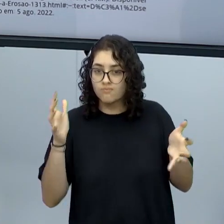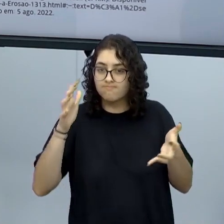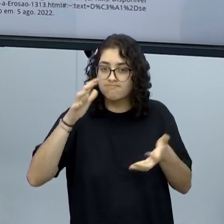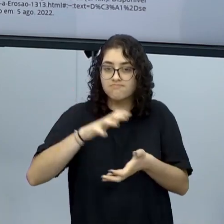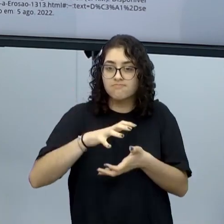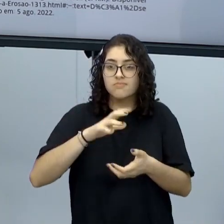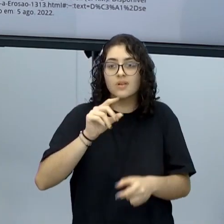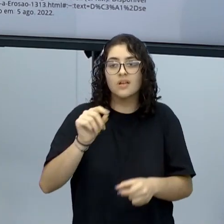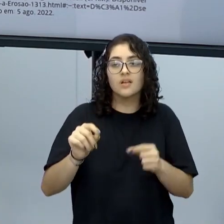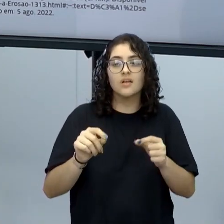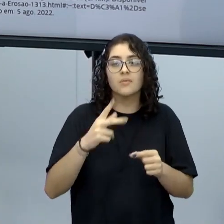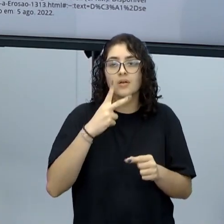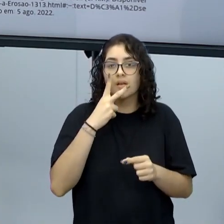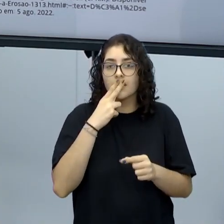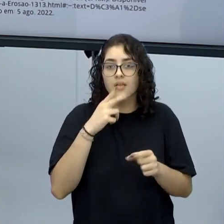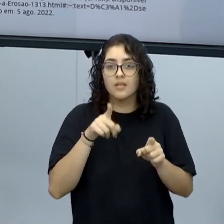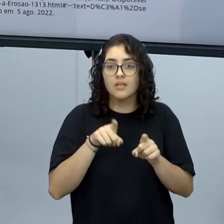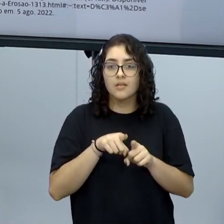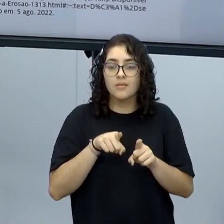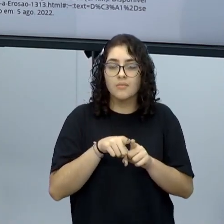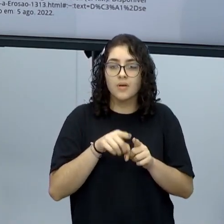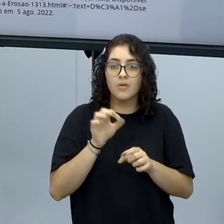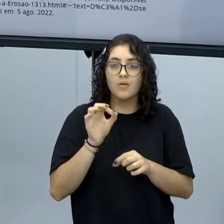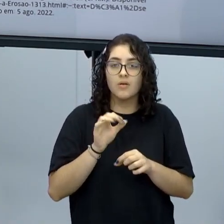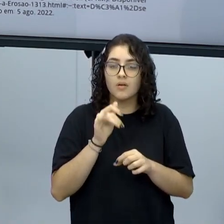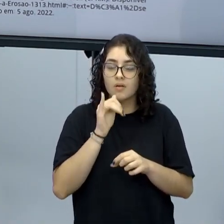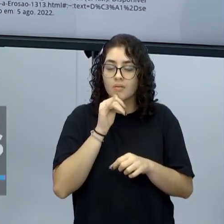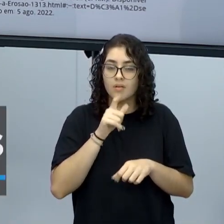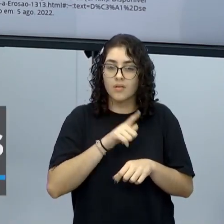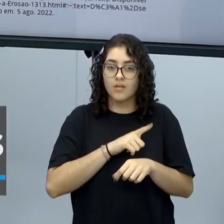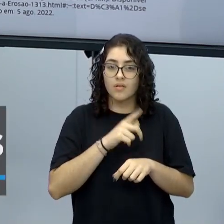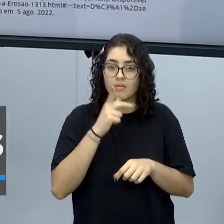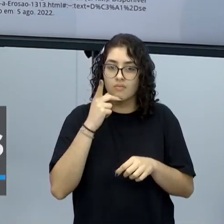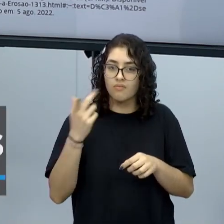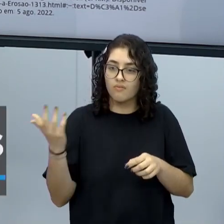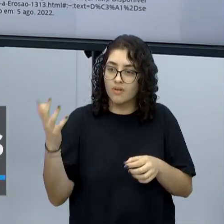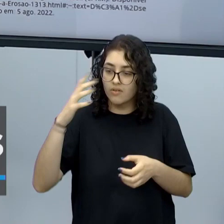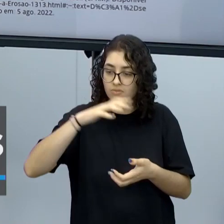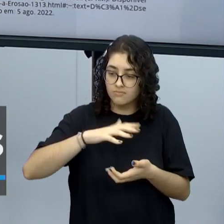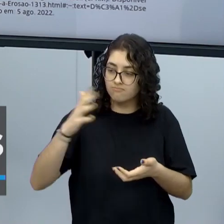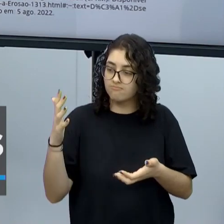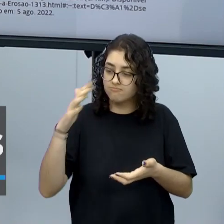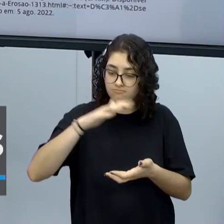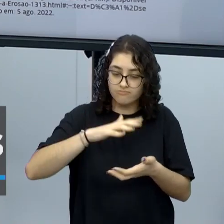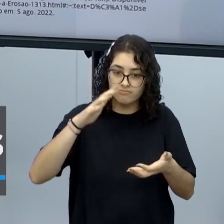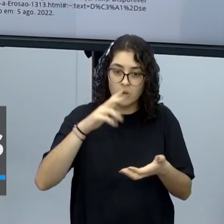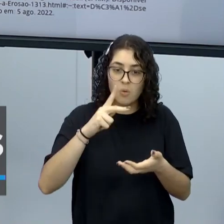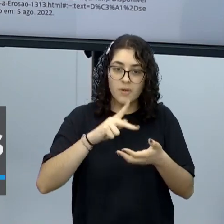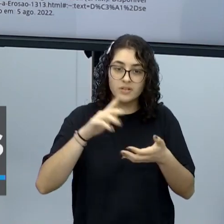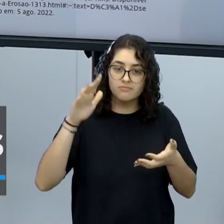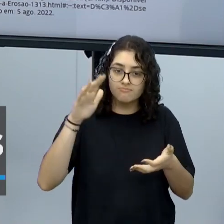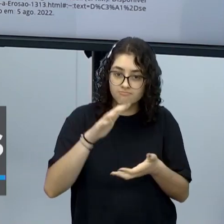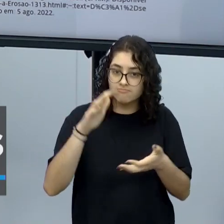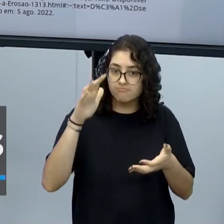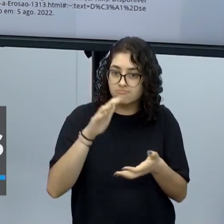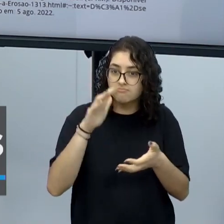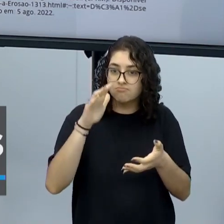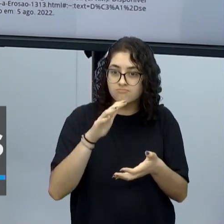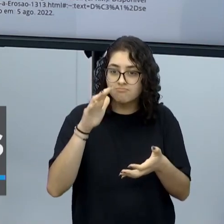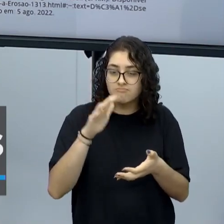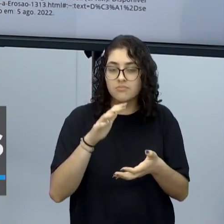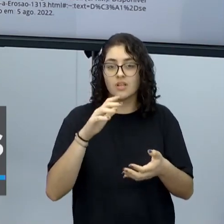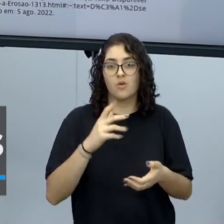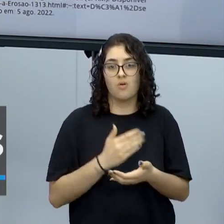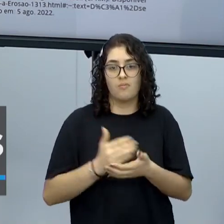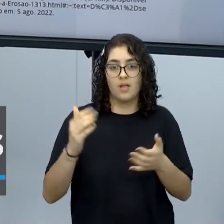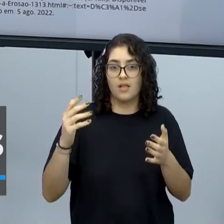processos, ele vai compactando. Então, vai chegando sedimento em cima de sedimento, ele vai compactar, né? E